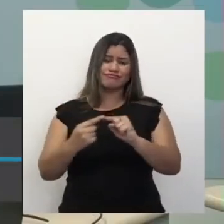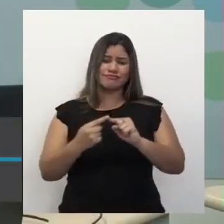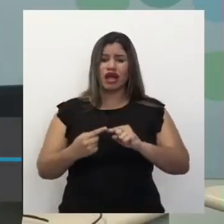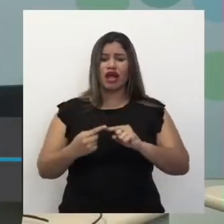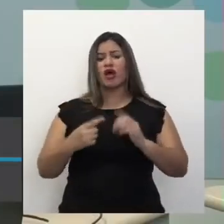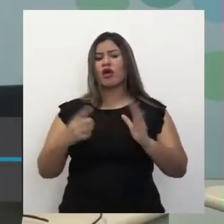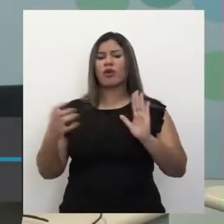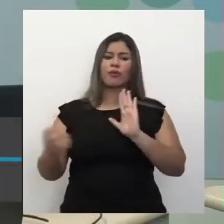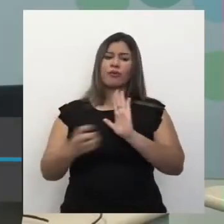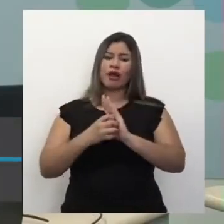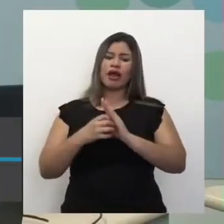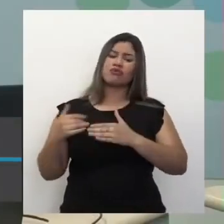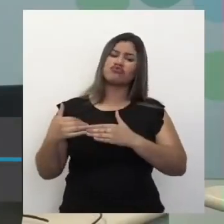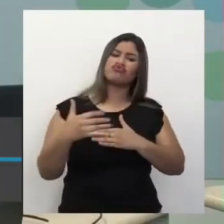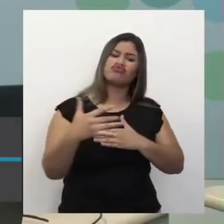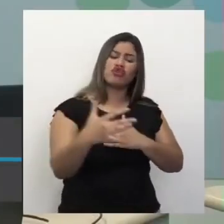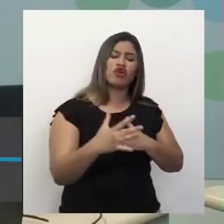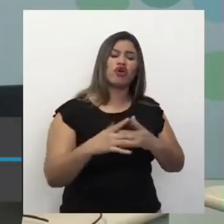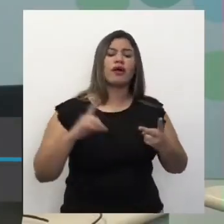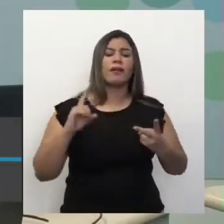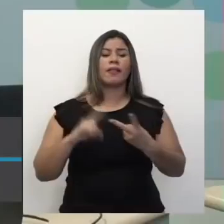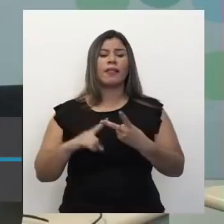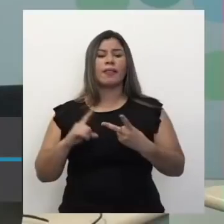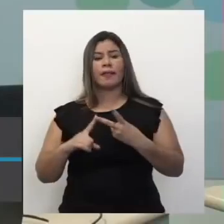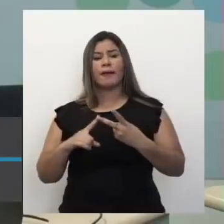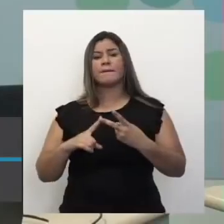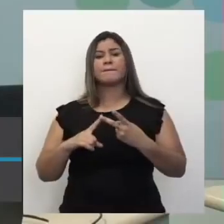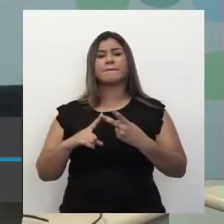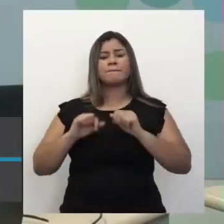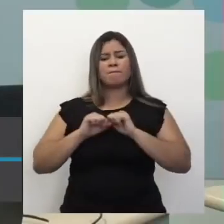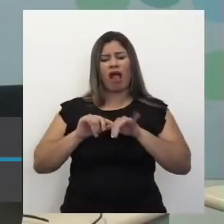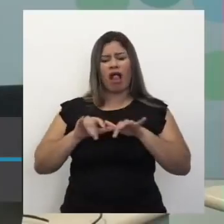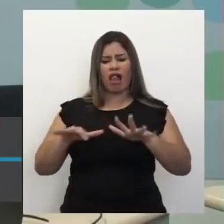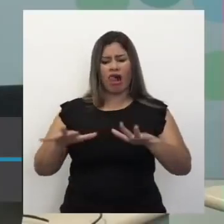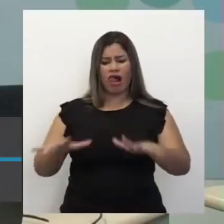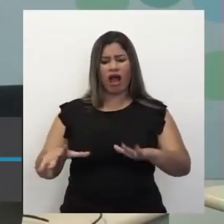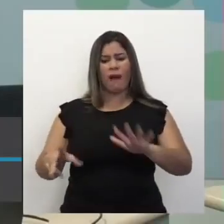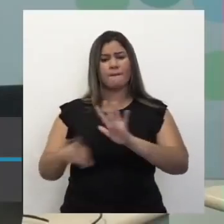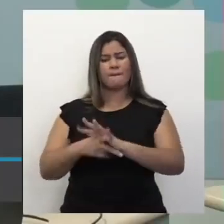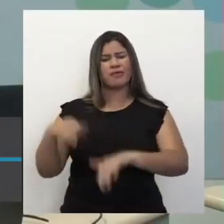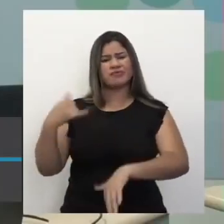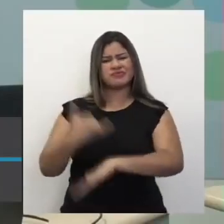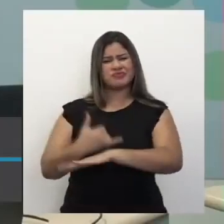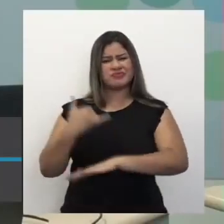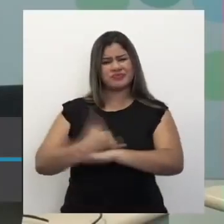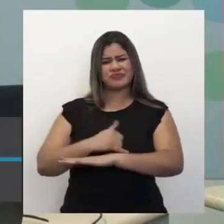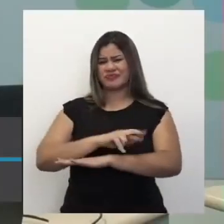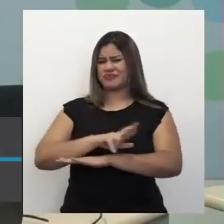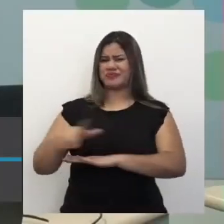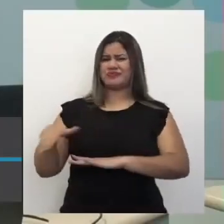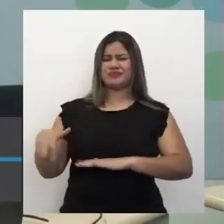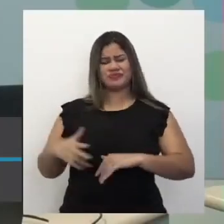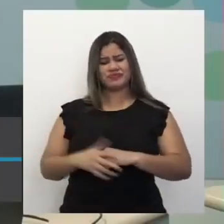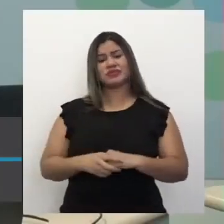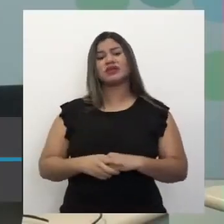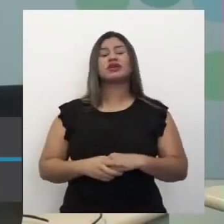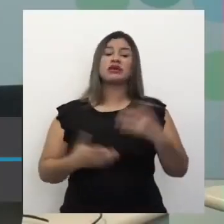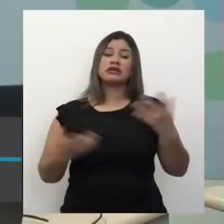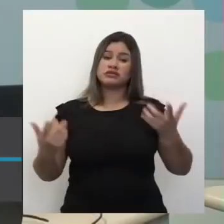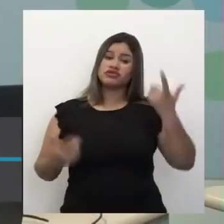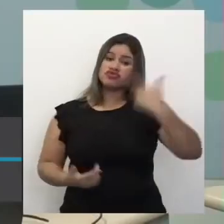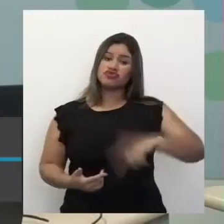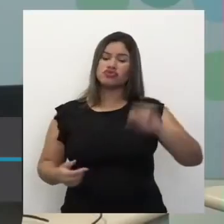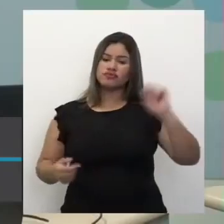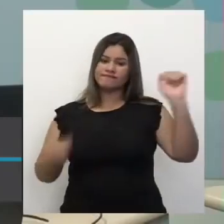dos impactos a longo prazo, colocar aqui contaminação por metal pesado, tal. E agora eu quero uma reflexão